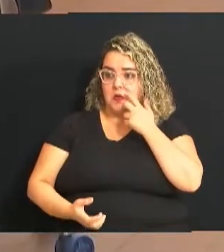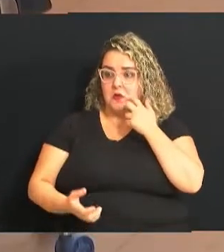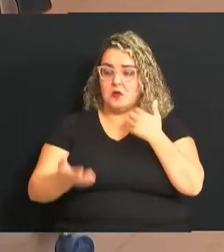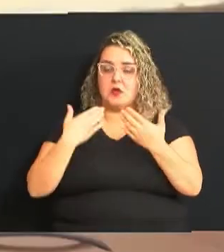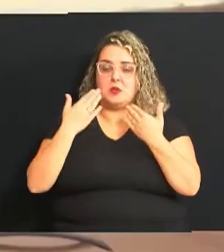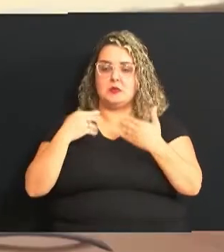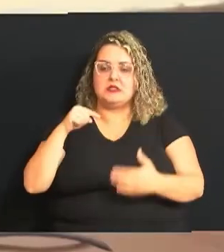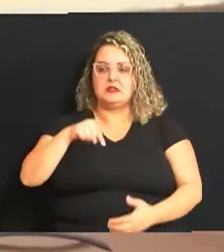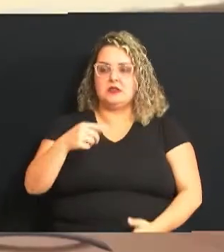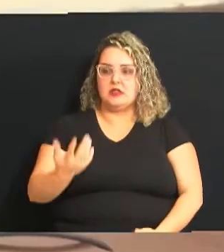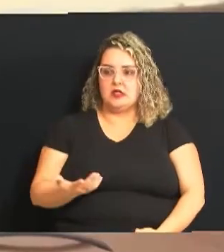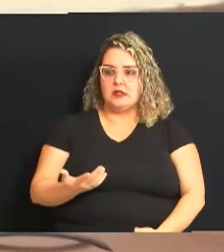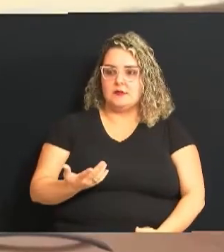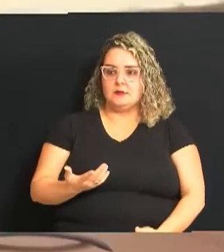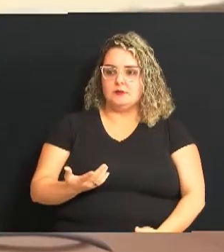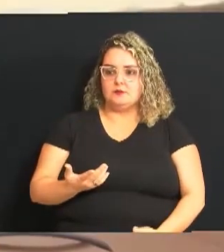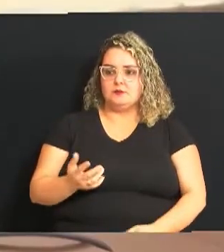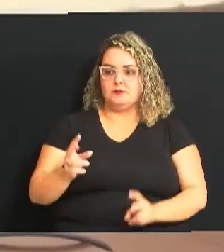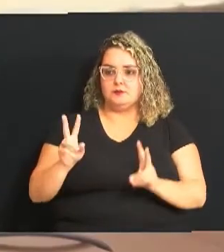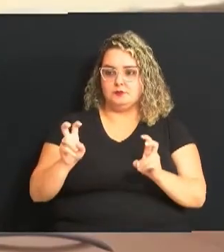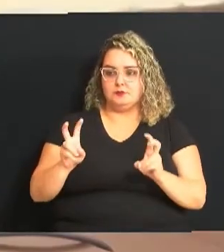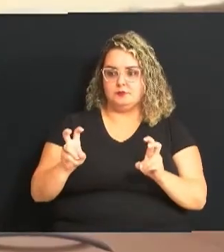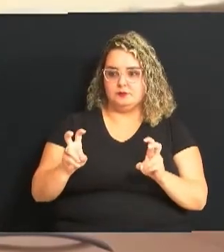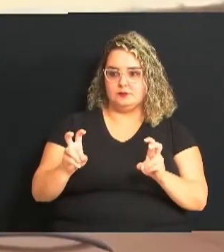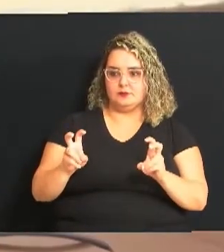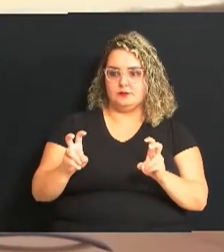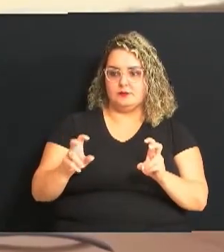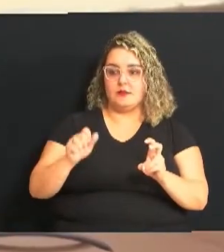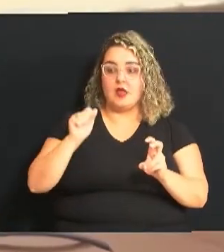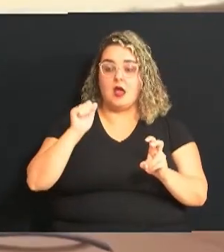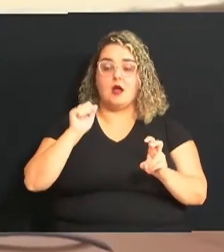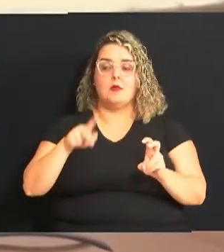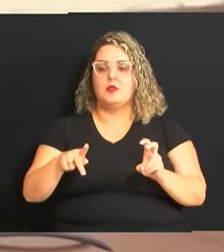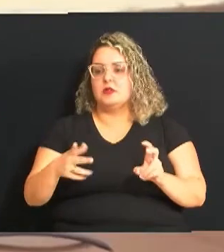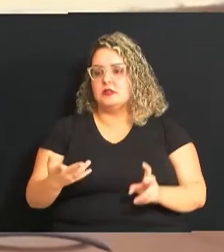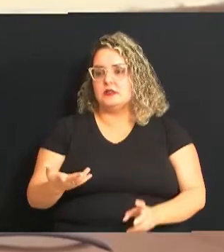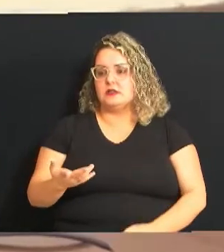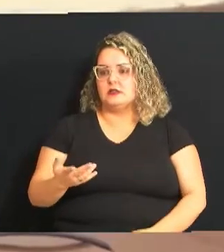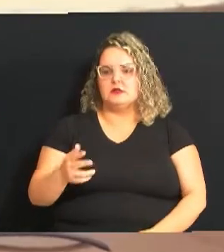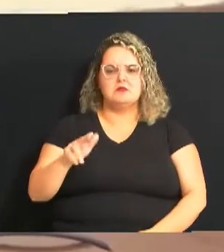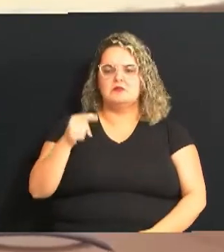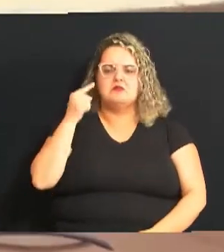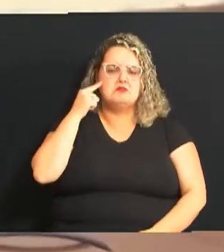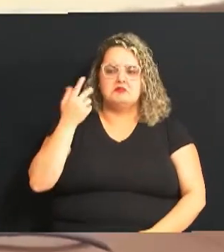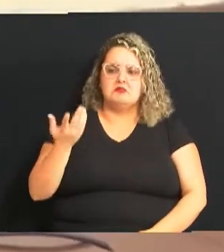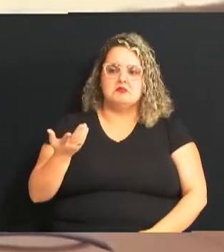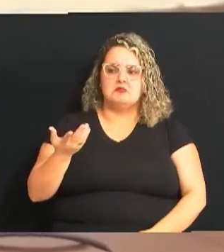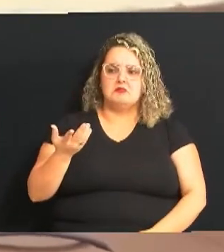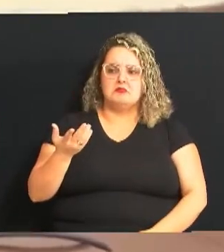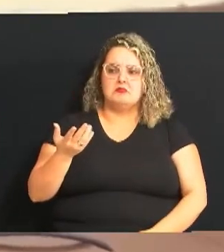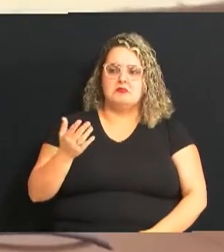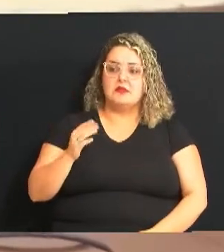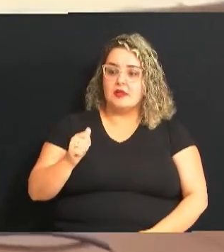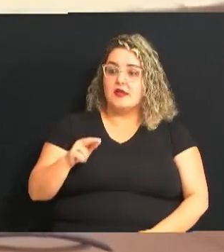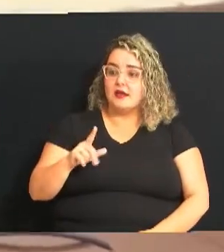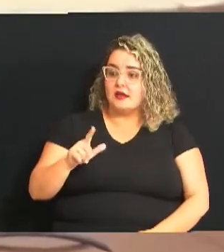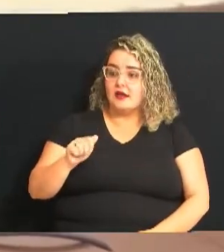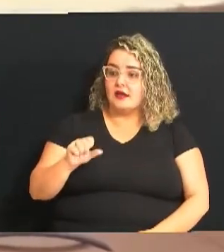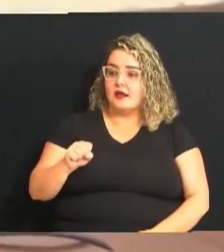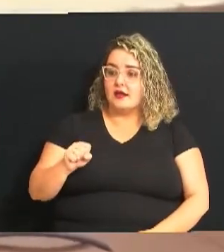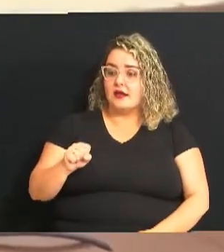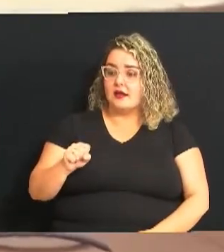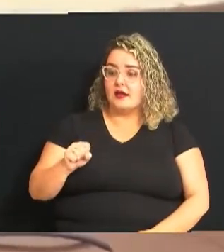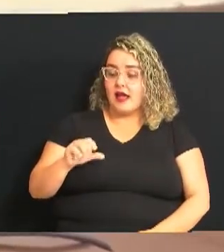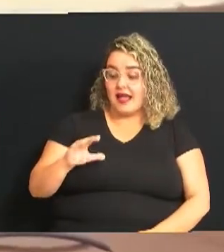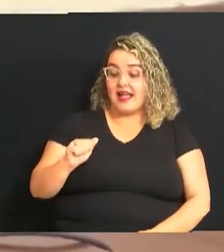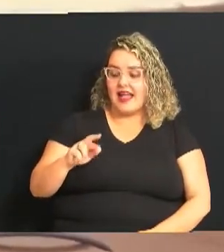comentando aqui, gente, a expressão aposentado. É algo que eu nunca tinha pensado sobre isso, e a Carla, ela lembrou muito bem